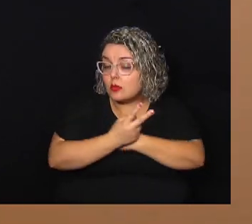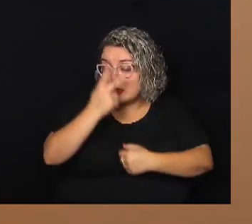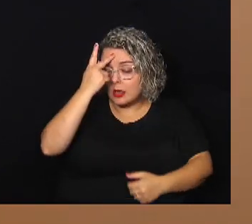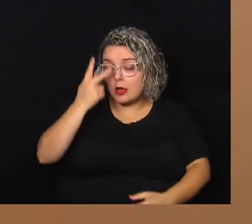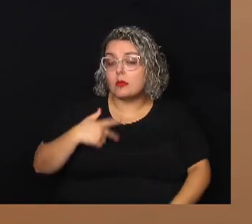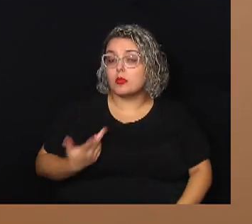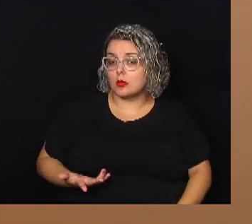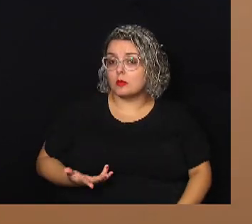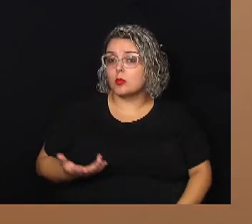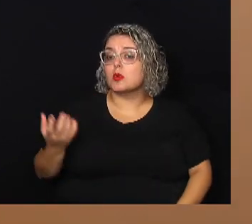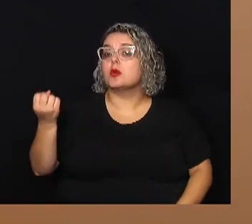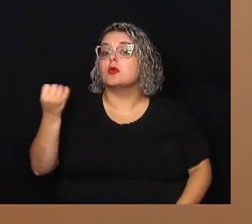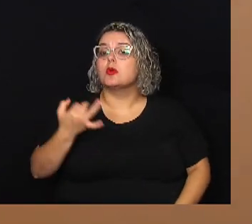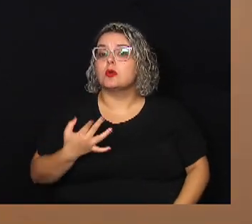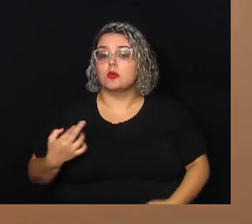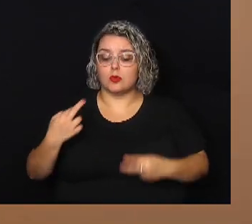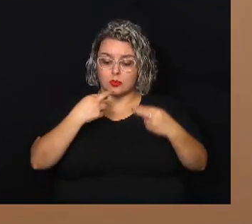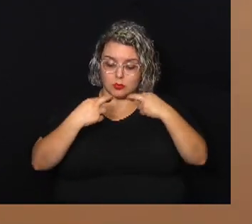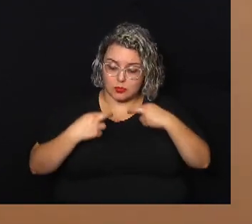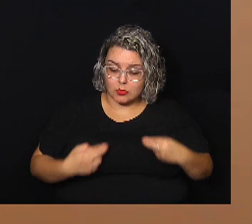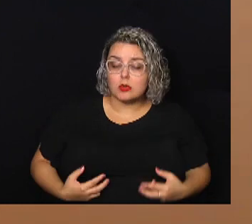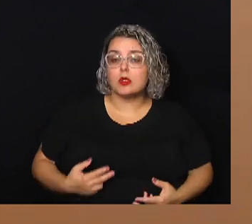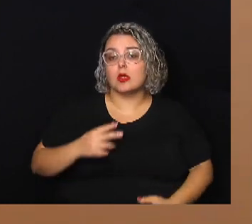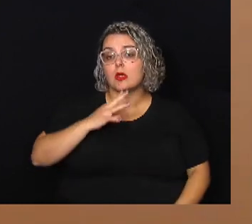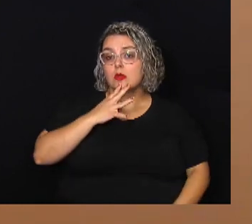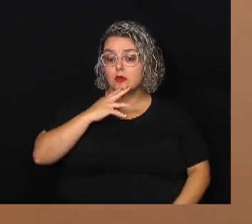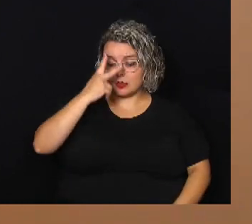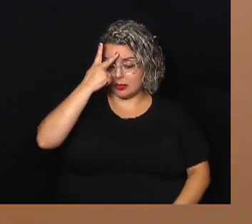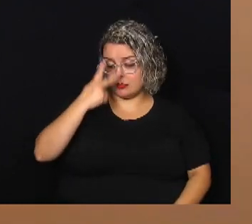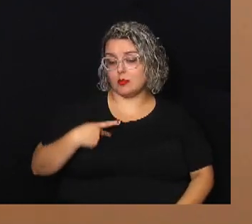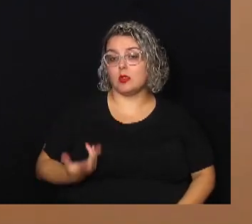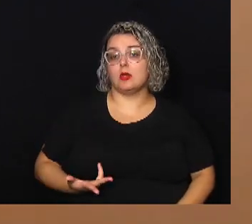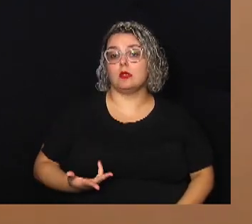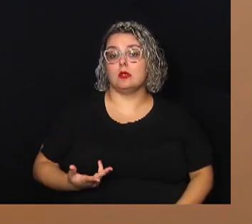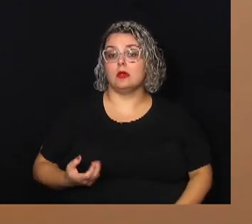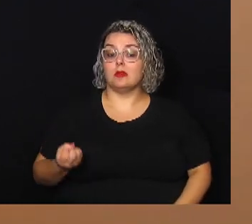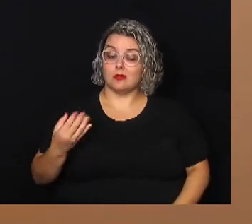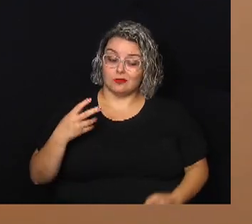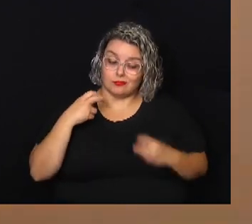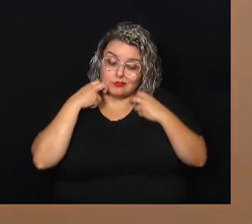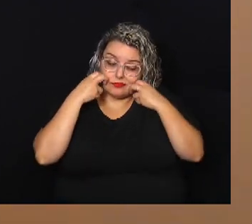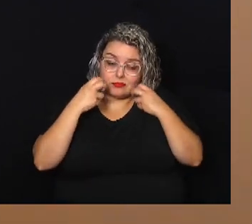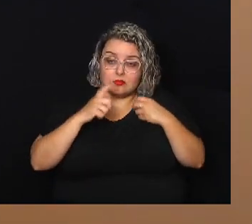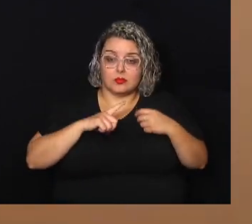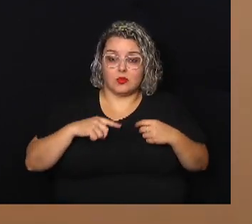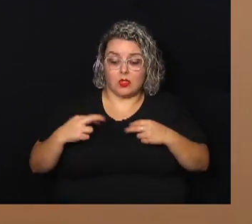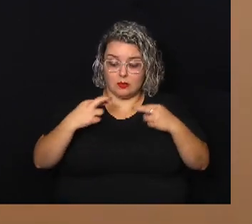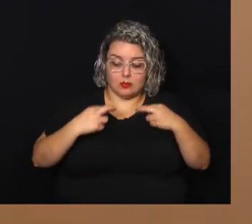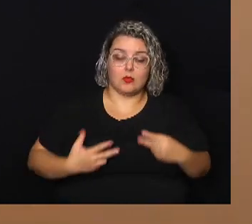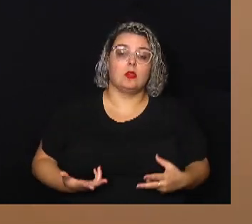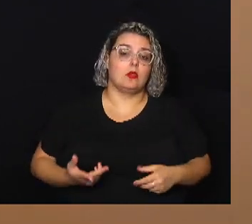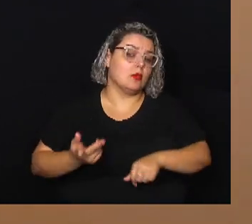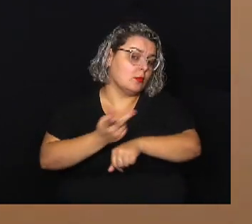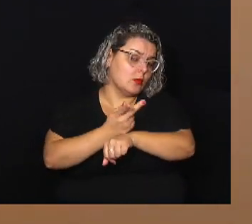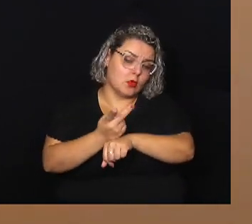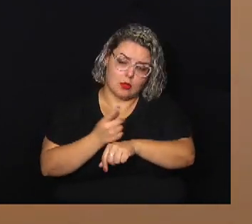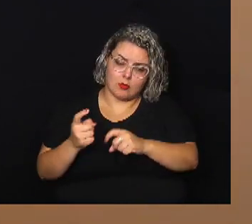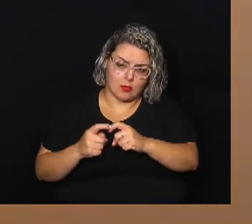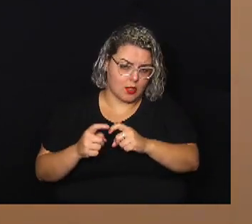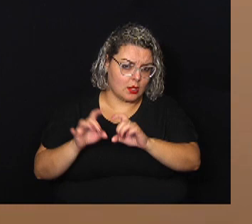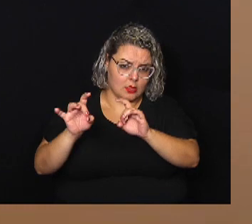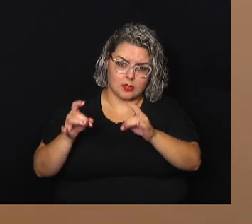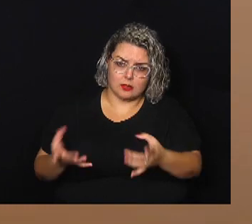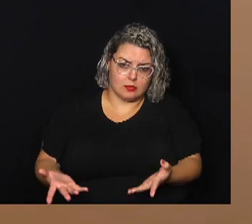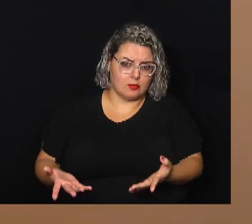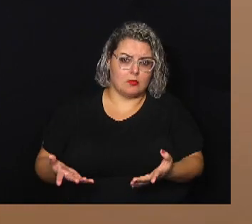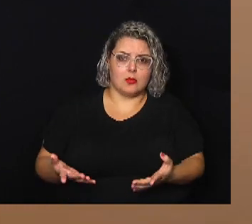você te examina, te conhece e de quanto pudor você tem para te examinar e para procurar um médico especialista, um profissional de